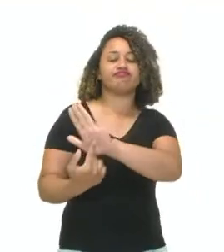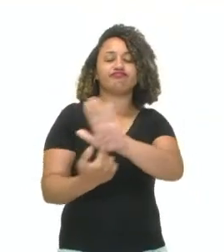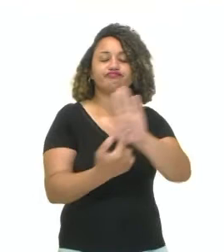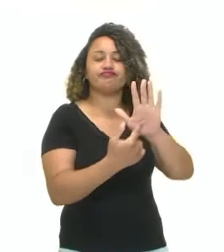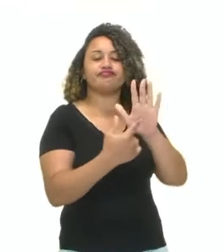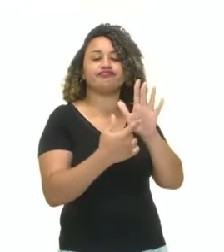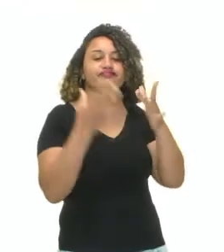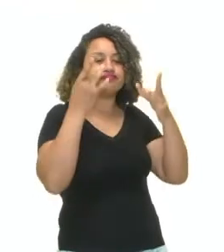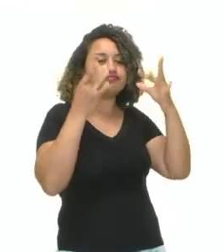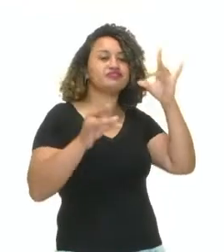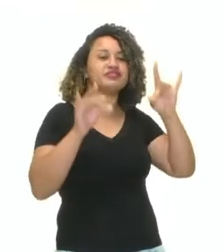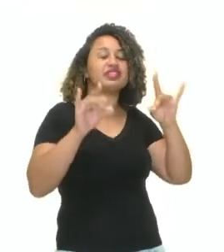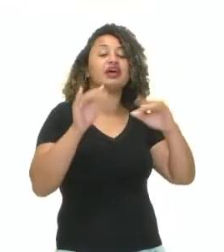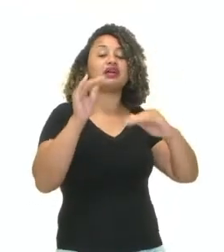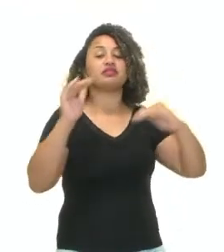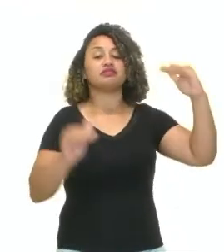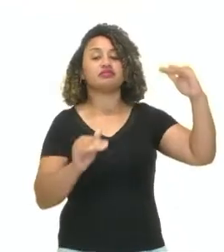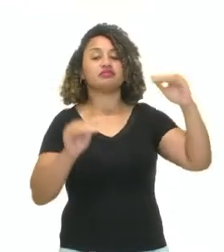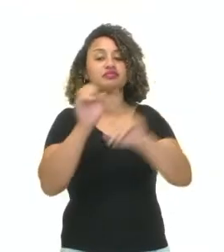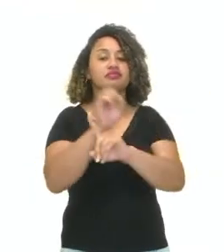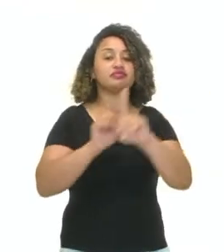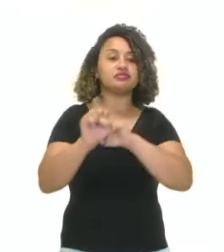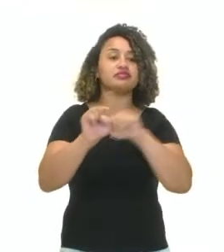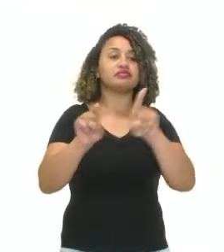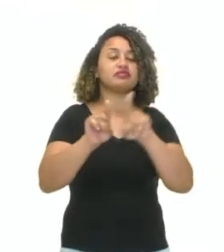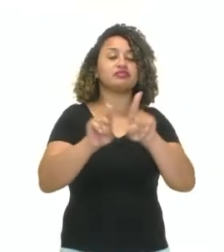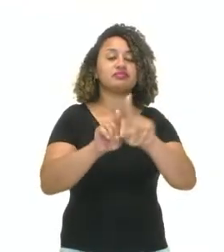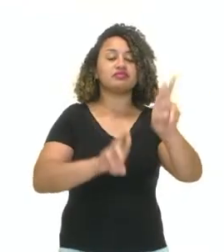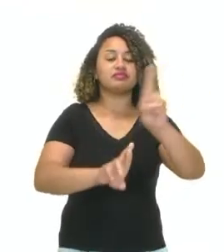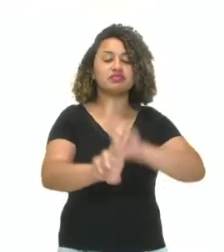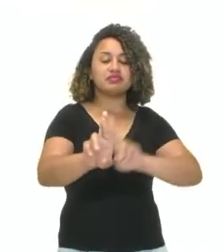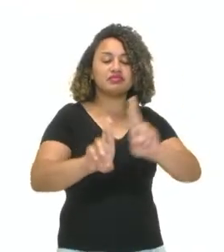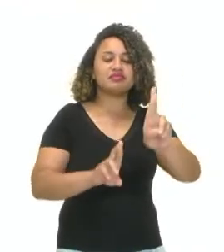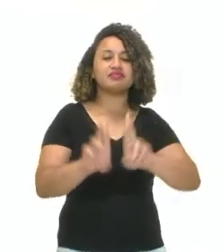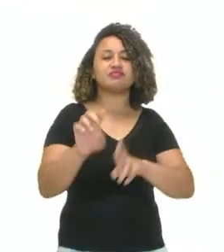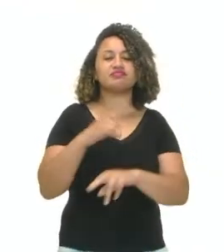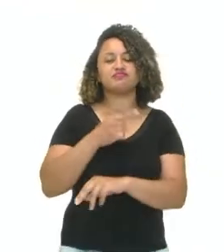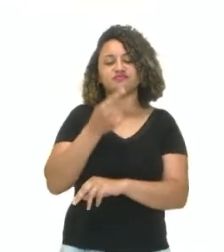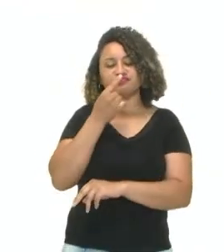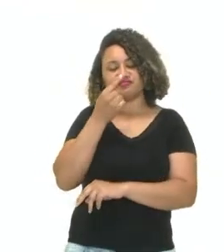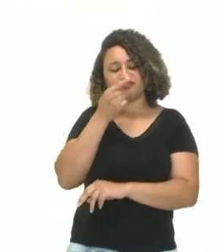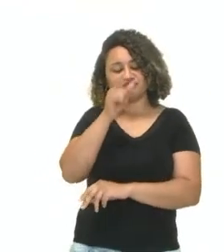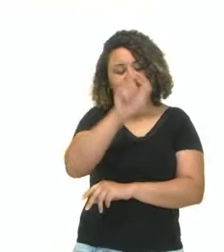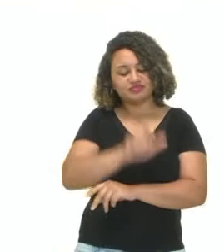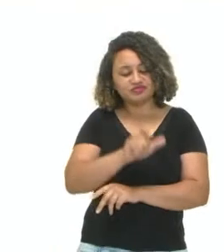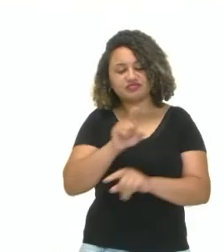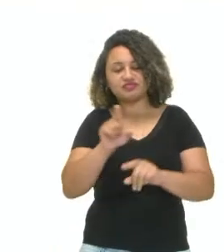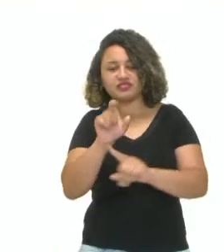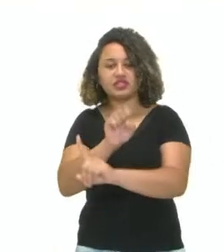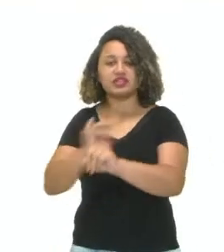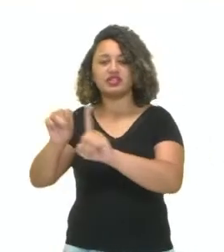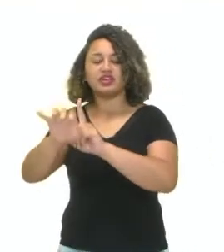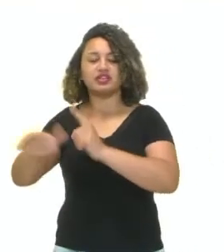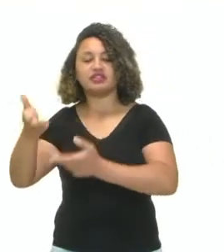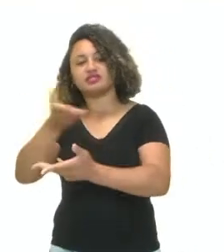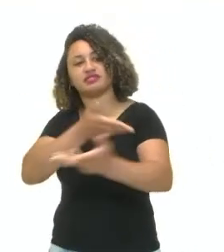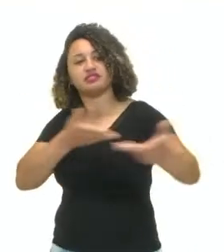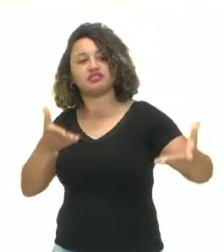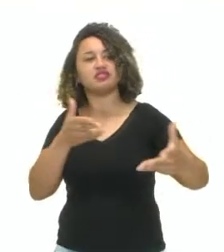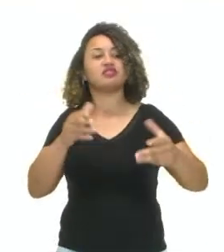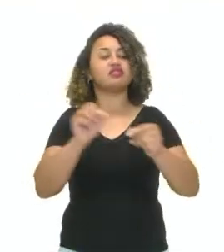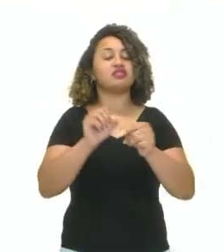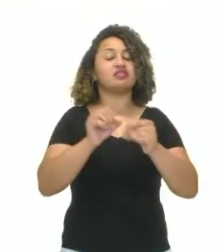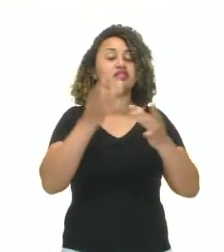a desigualdade social e a relação íntima entre o indivíduo e a sociedade, transformando o teatro no